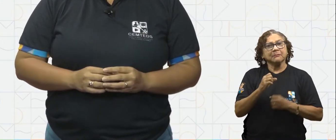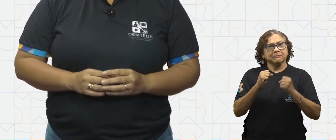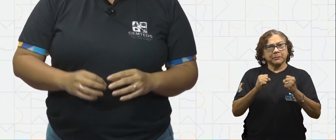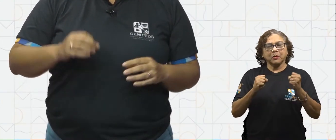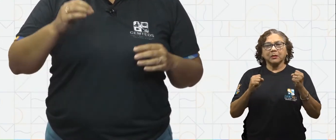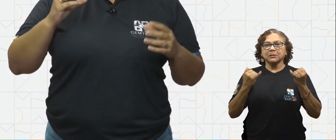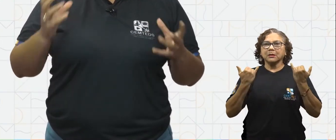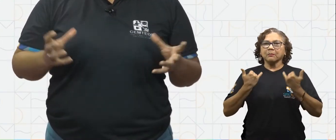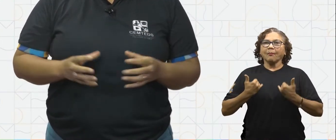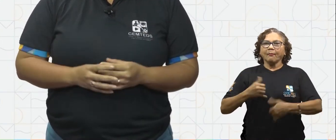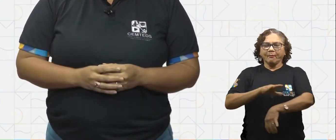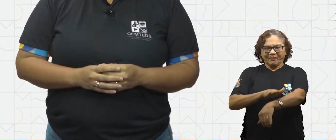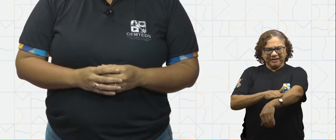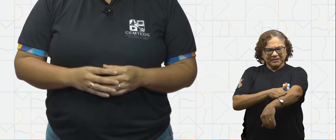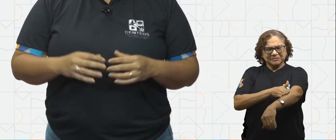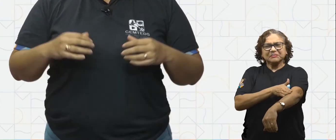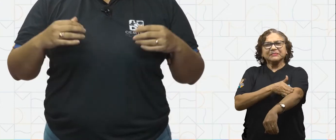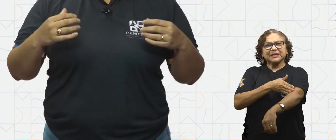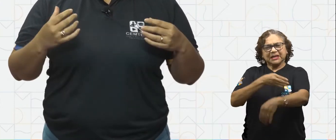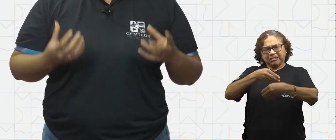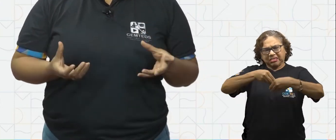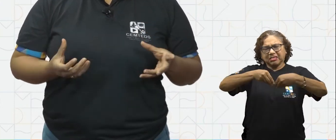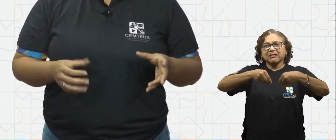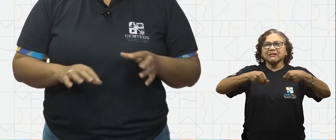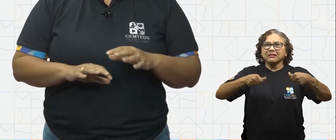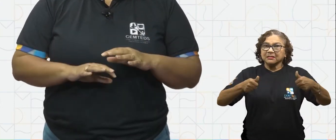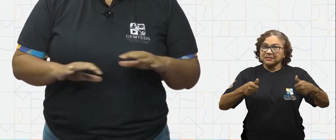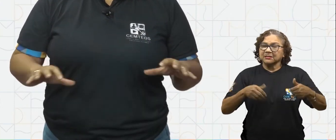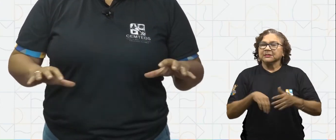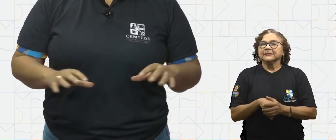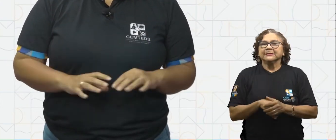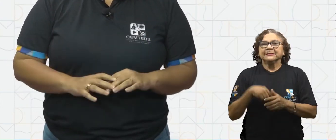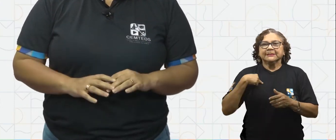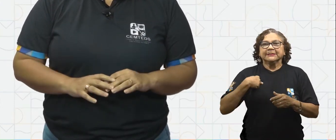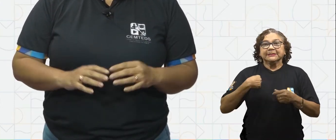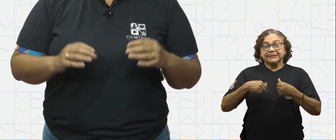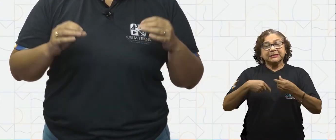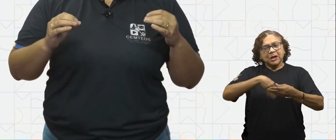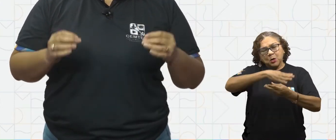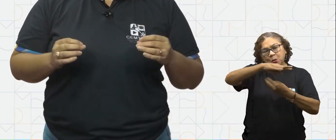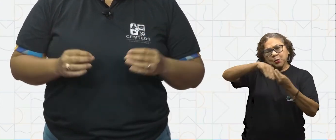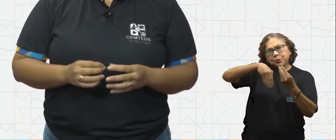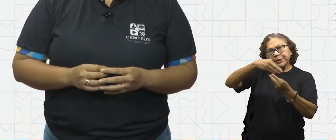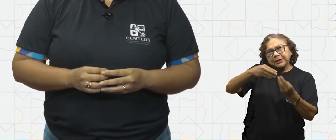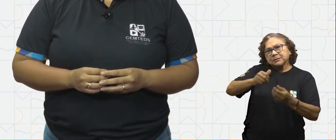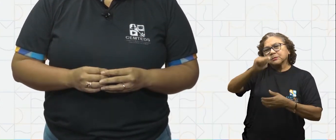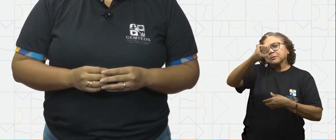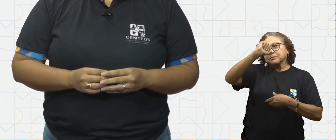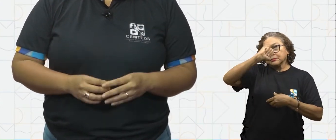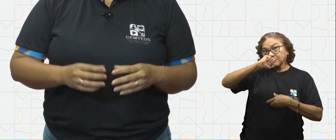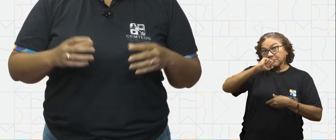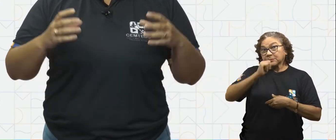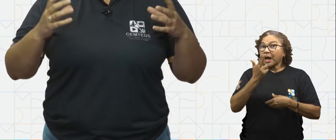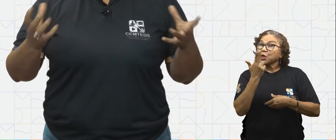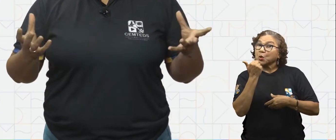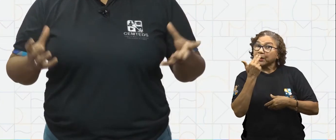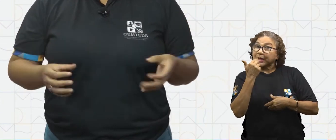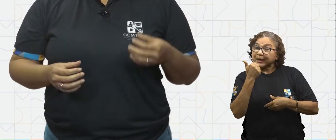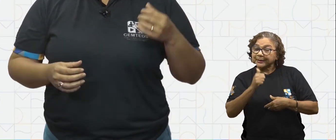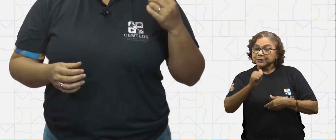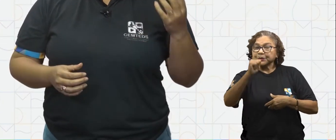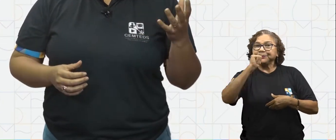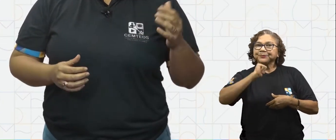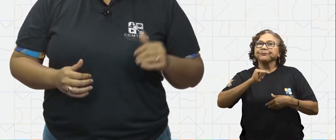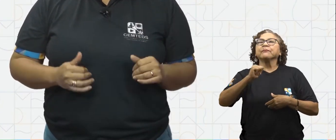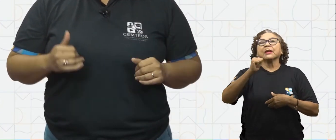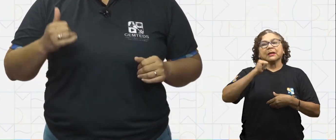desidratada. Quando, além da água, outros nutrientes não são consumidos ou absorvidos pelo organismo, isso causa